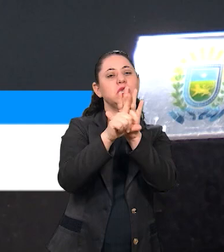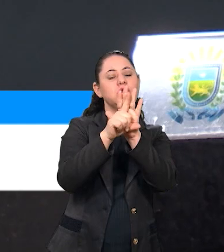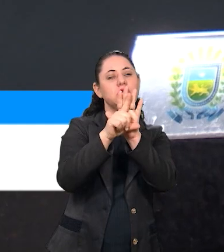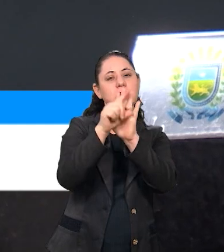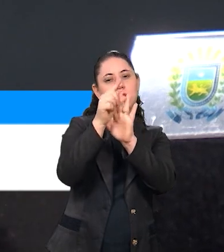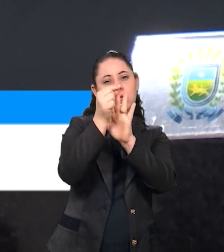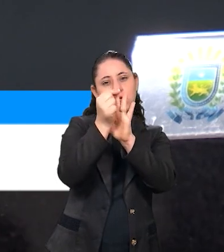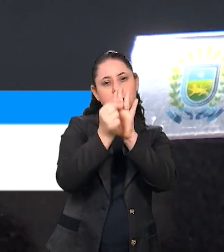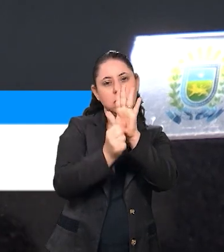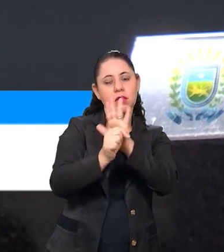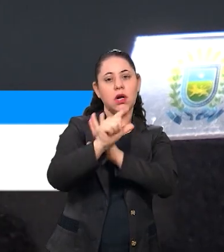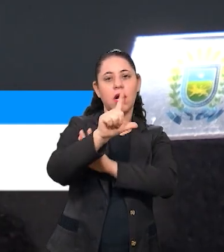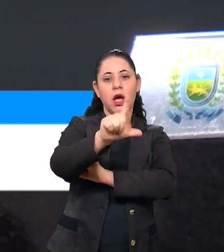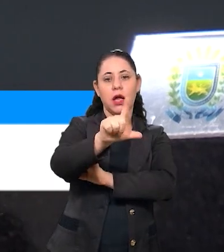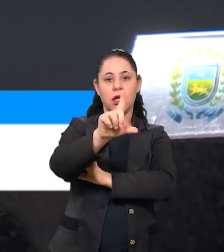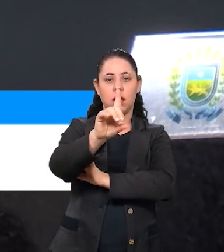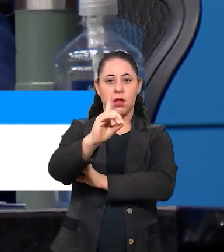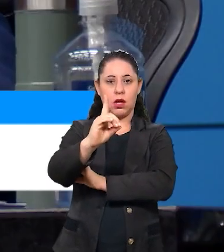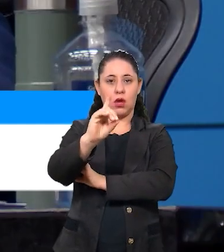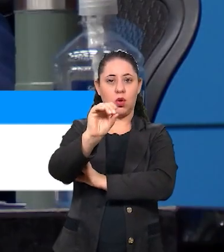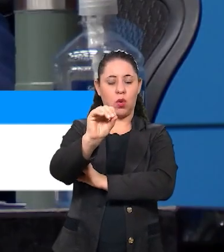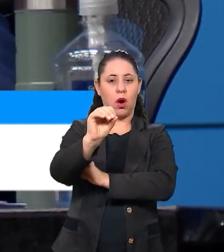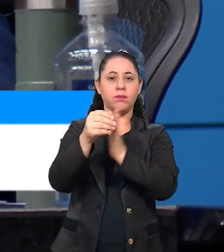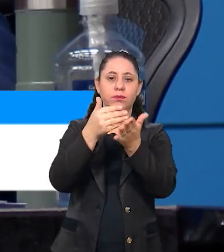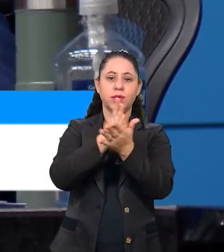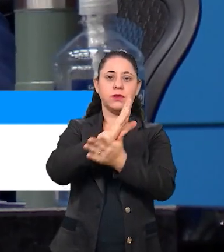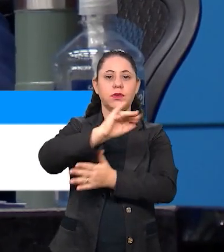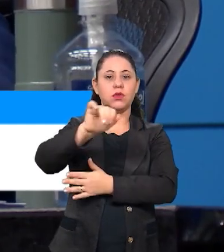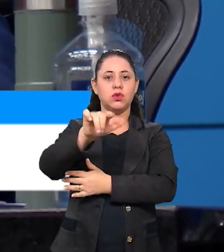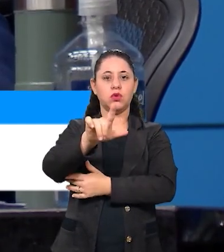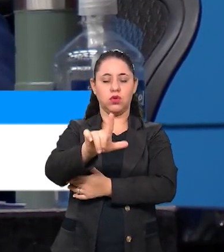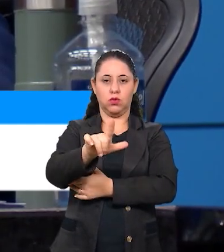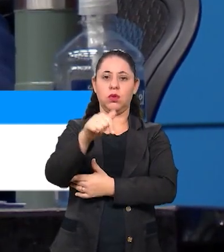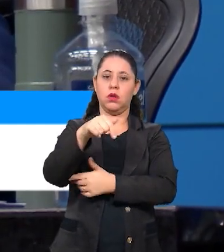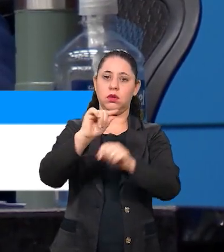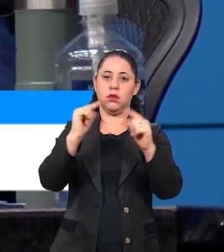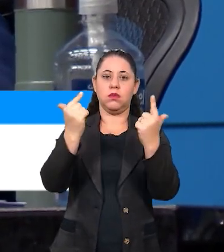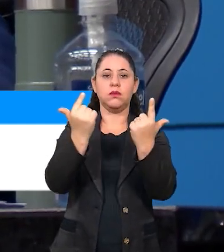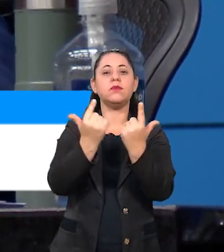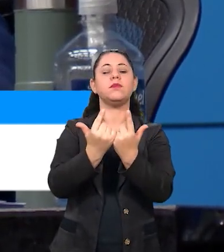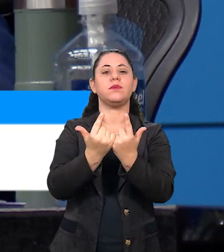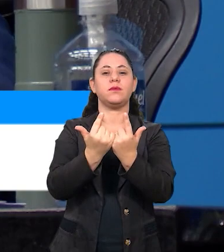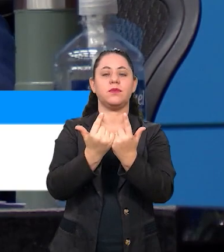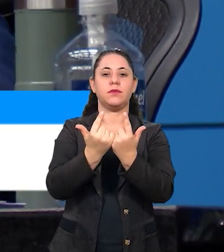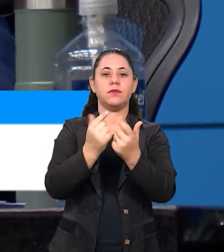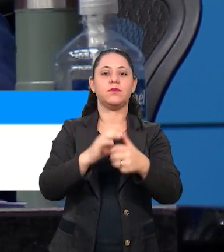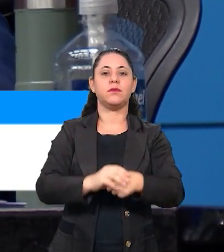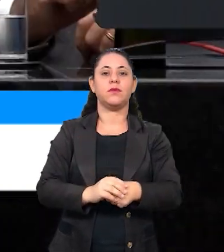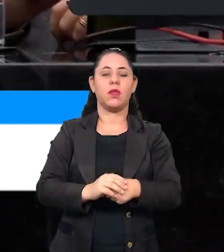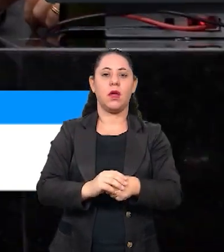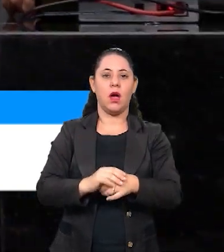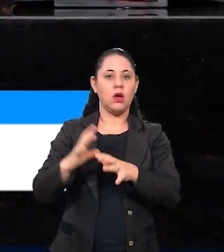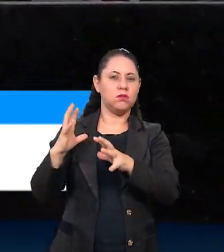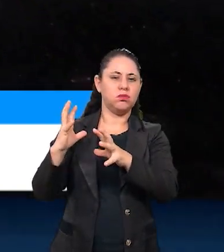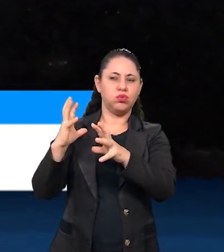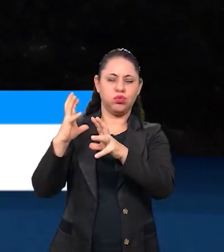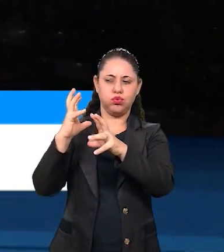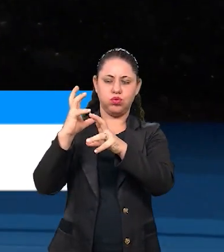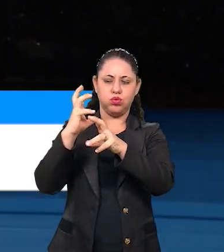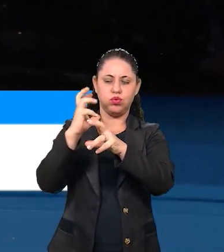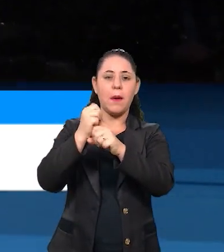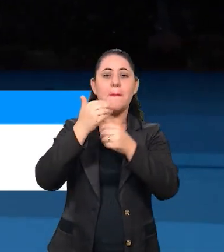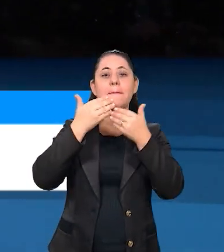Diretrizes Orçamentárias, LDO, aprovada em julho deste ano na Assembleia Legislativa. O